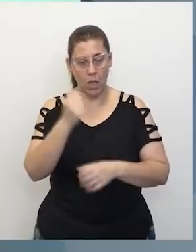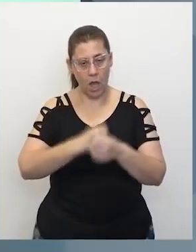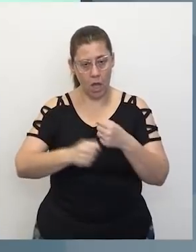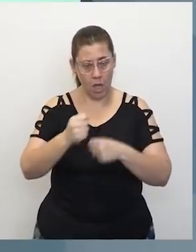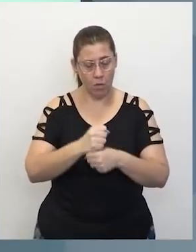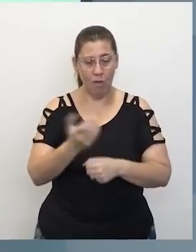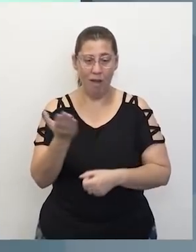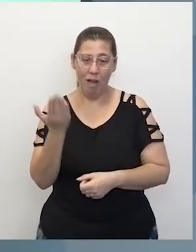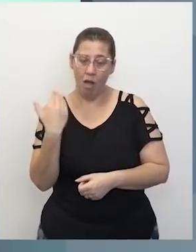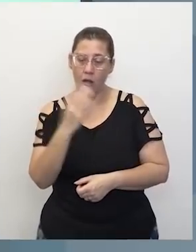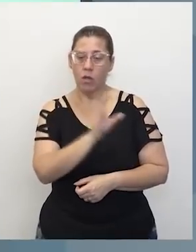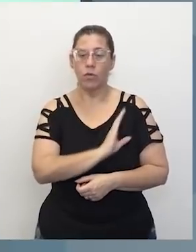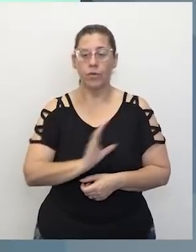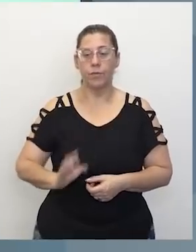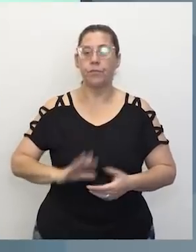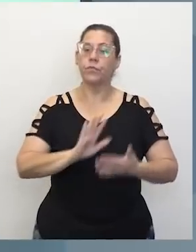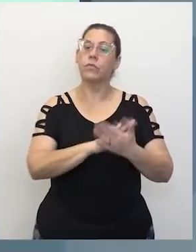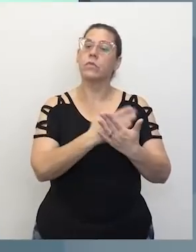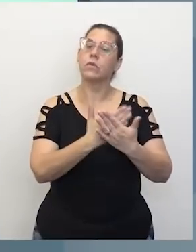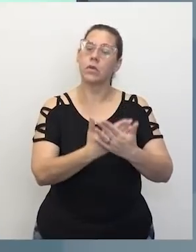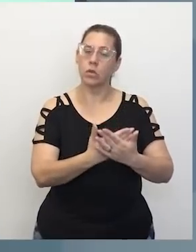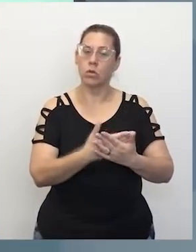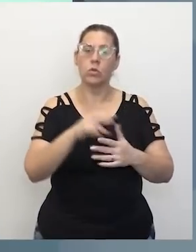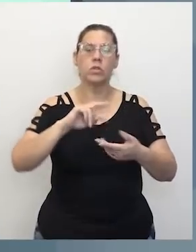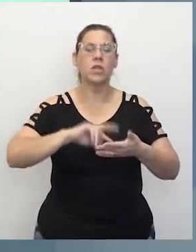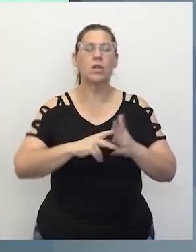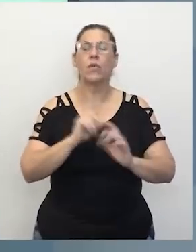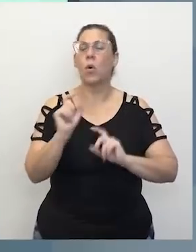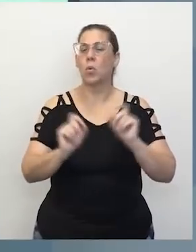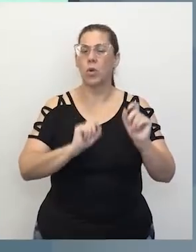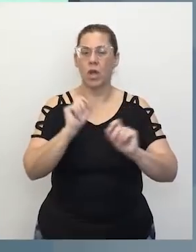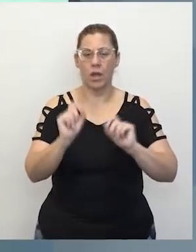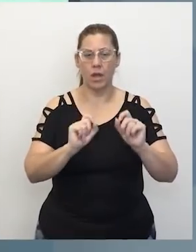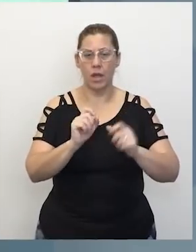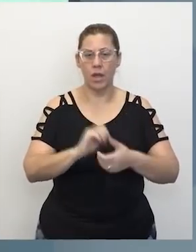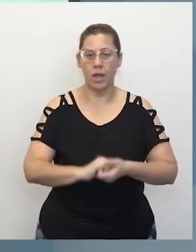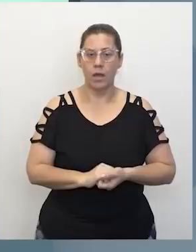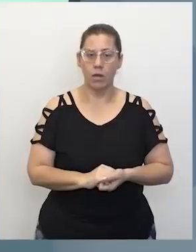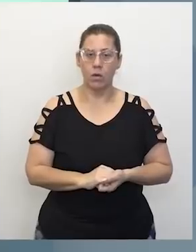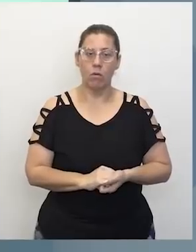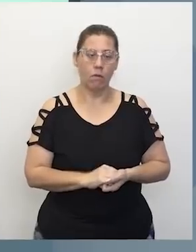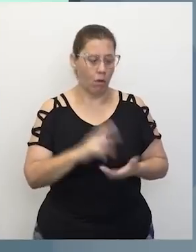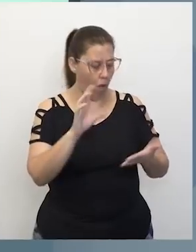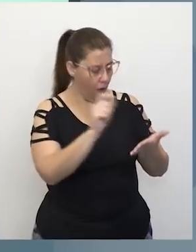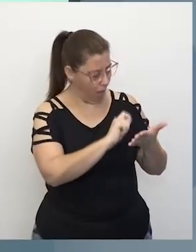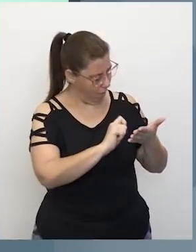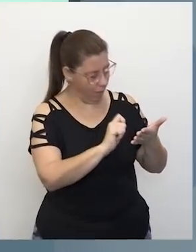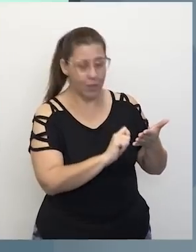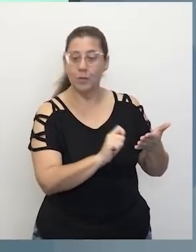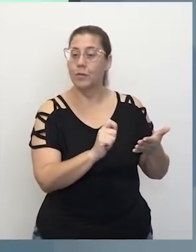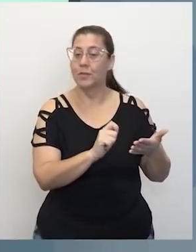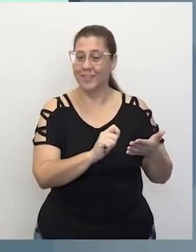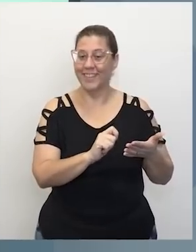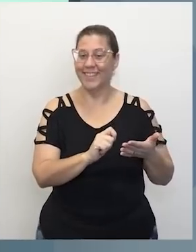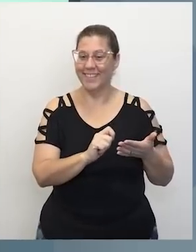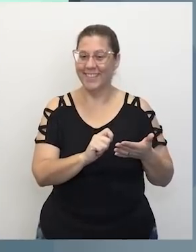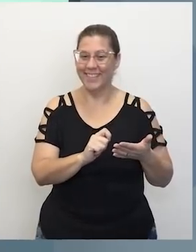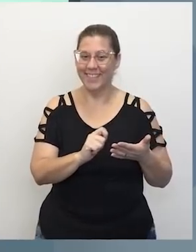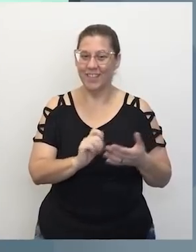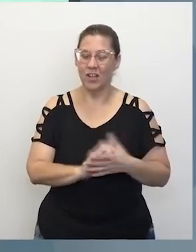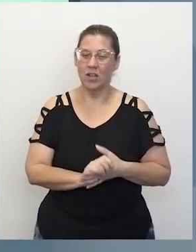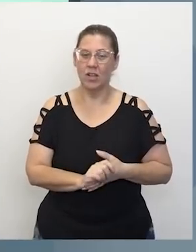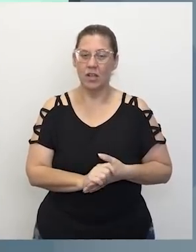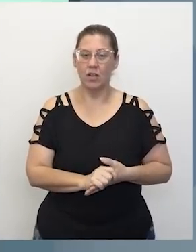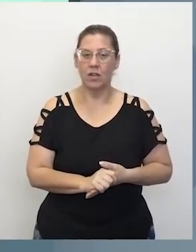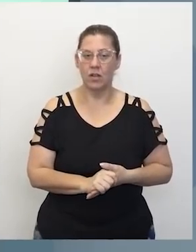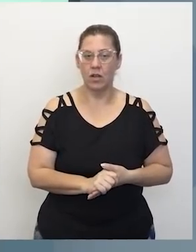Cristo. A tradução do livro diz o seguinte, ó, fiz uma colinha aqui na mão, tá, gente?